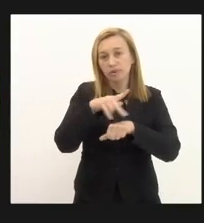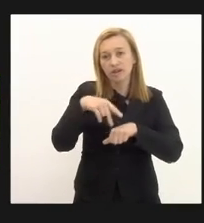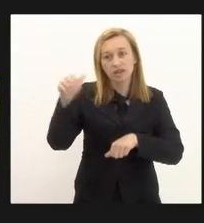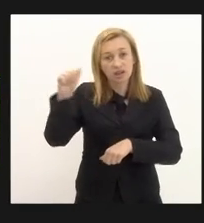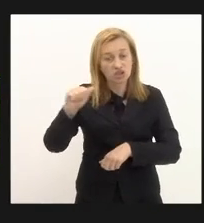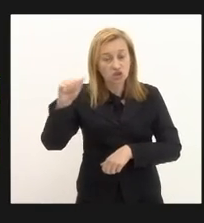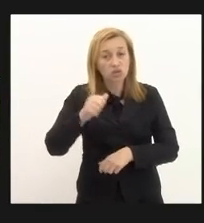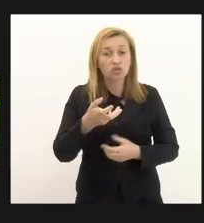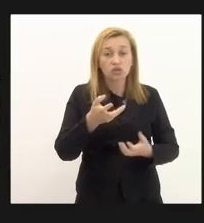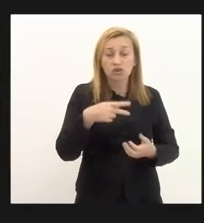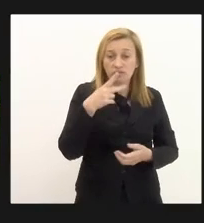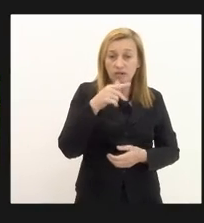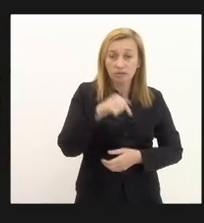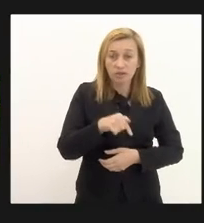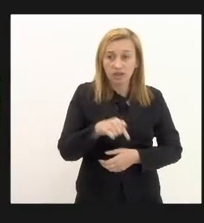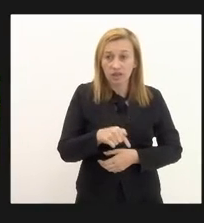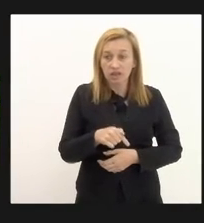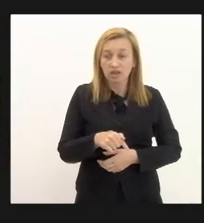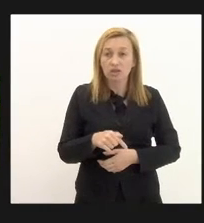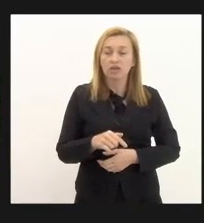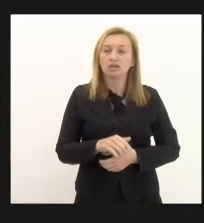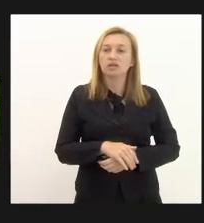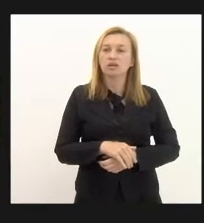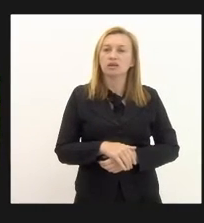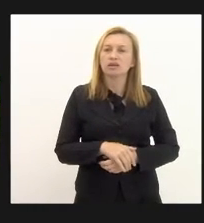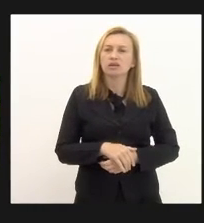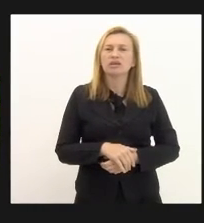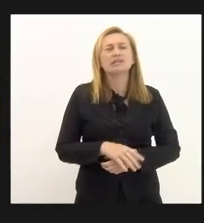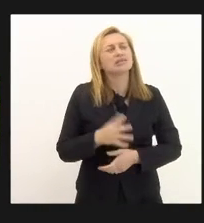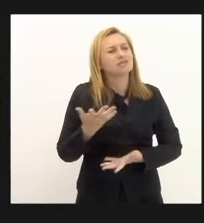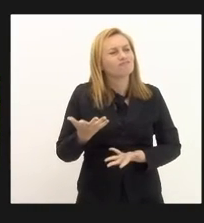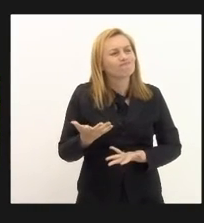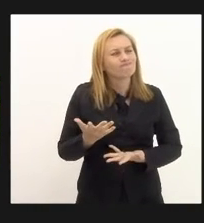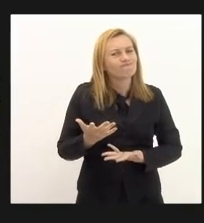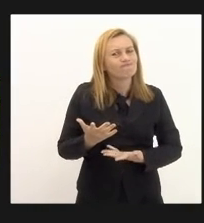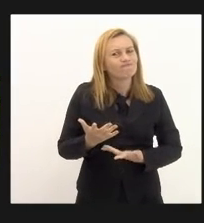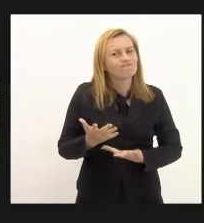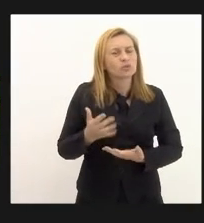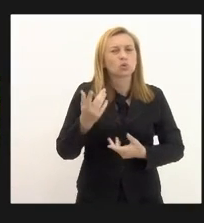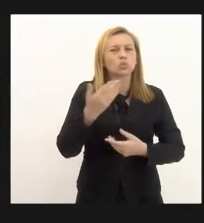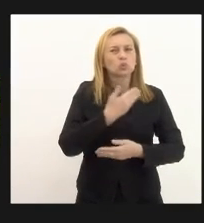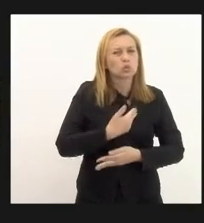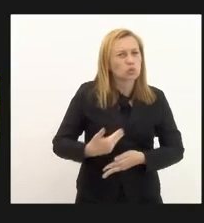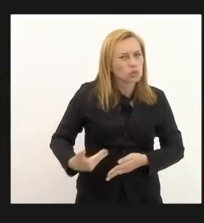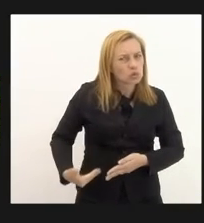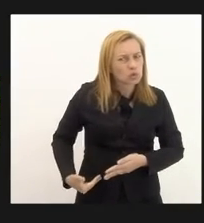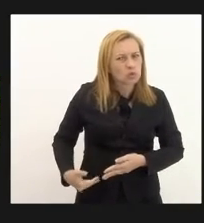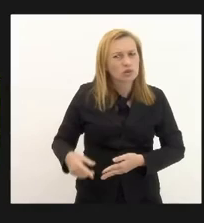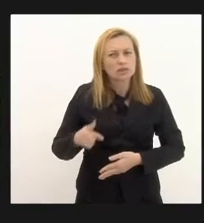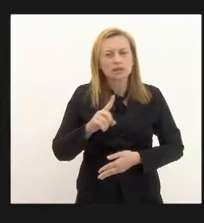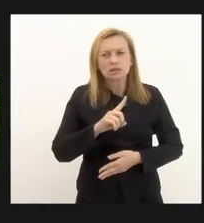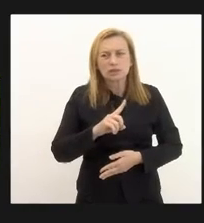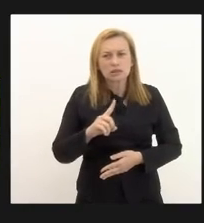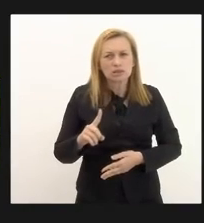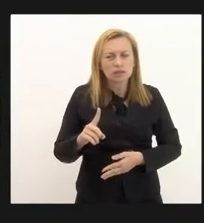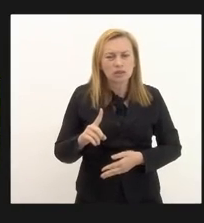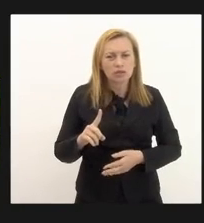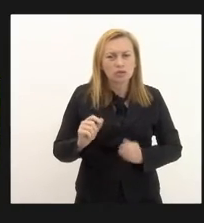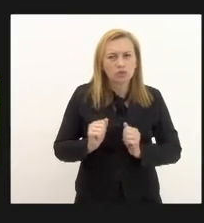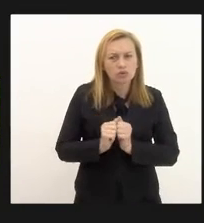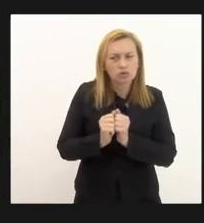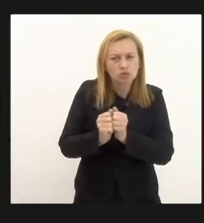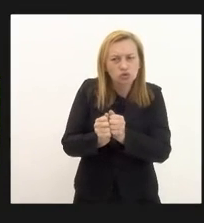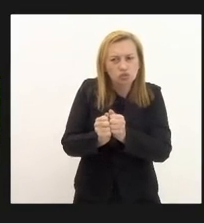o que nós estamos trazendo aqui é o seguinte Será que se o governo não fosse a